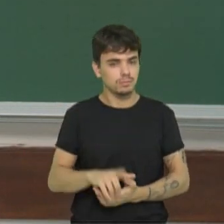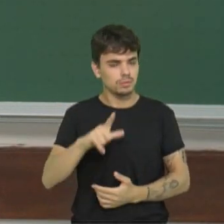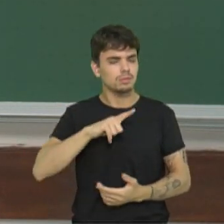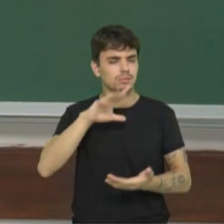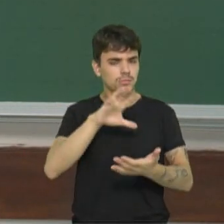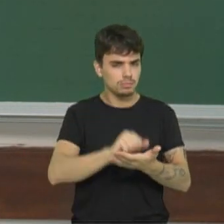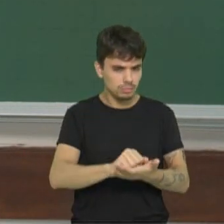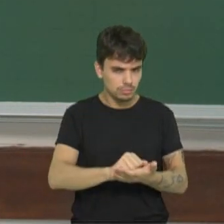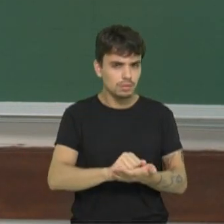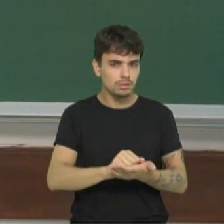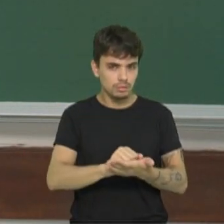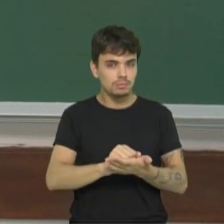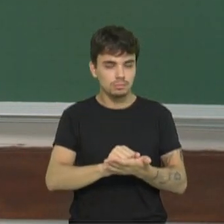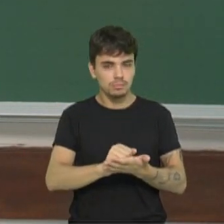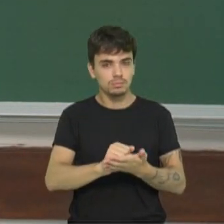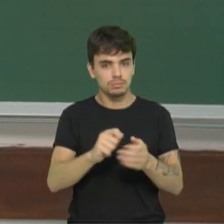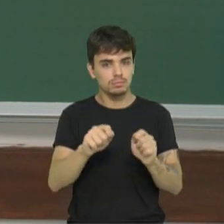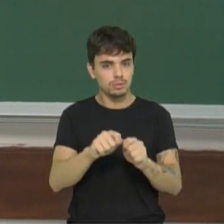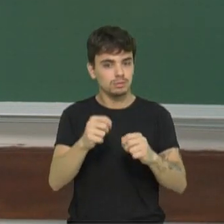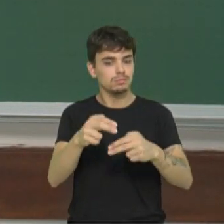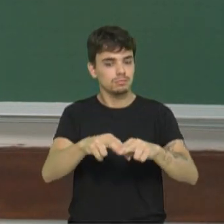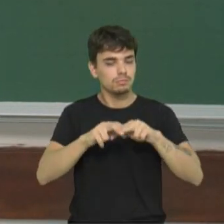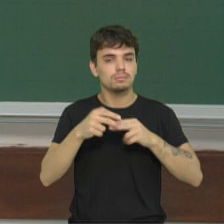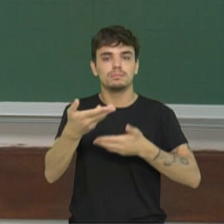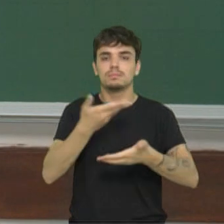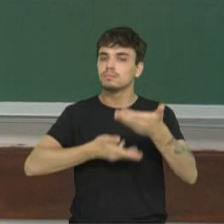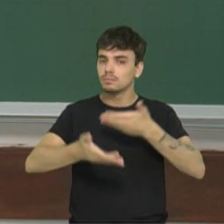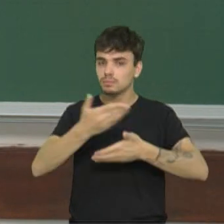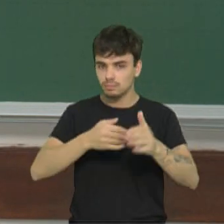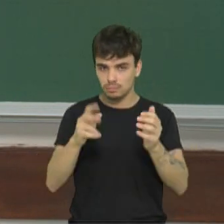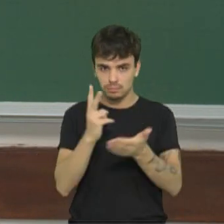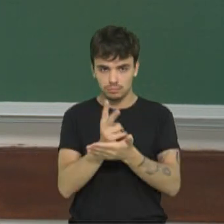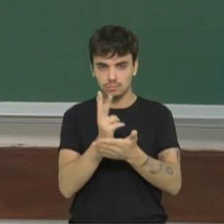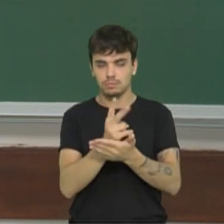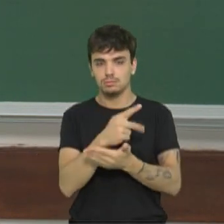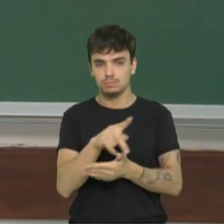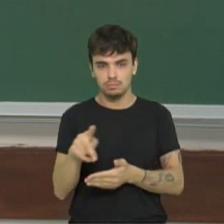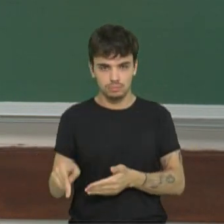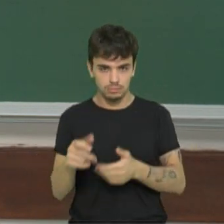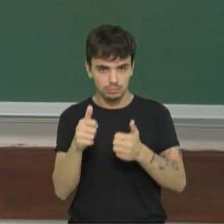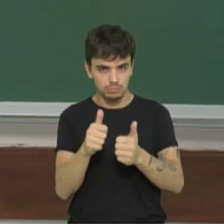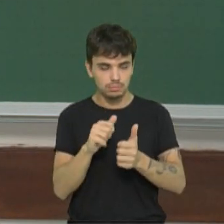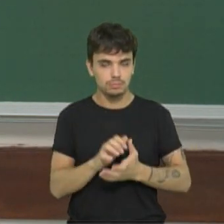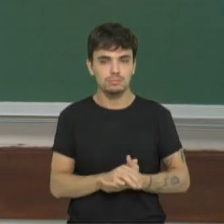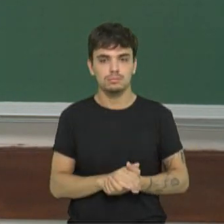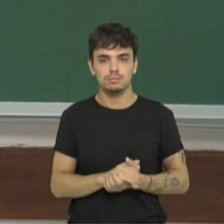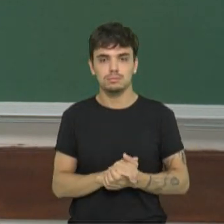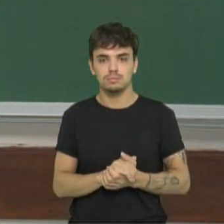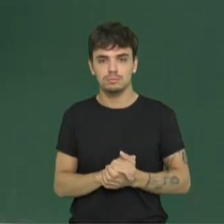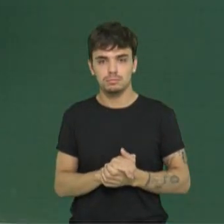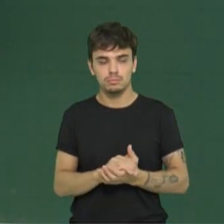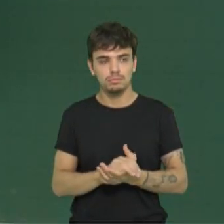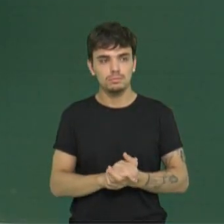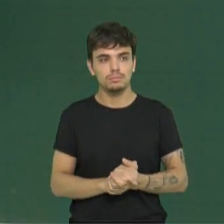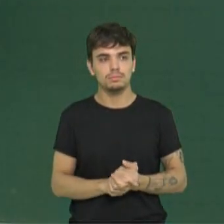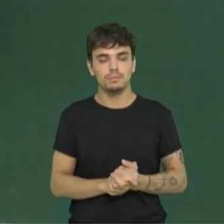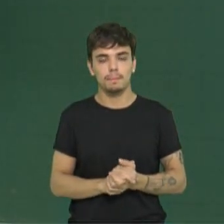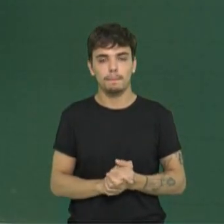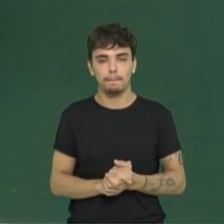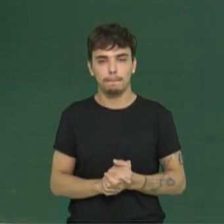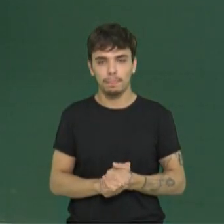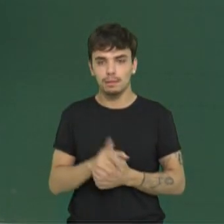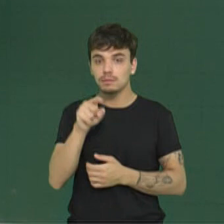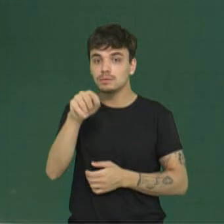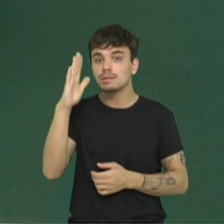aí, agendando. Participe sempre lá junto com o seu professor. Vamos para a nossa aula então? Como